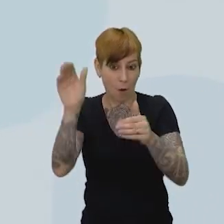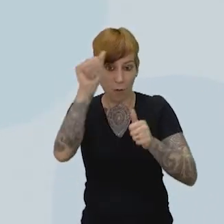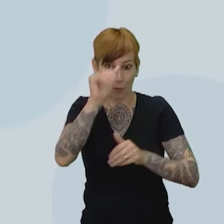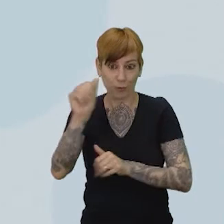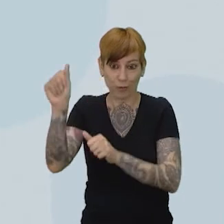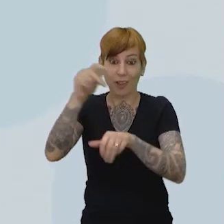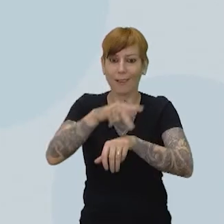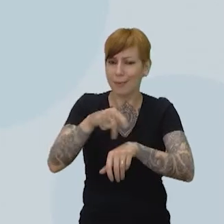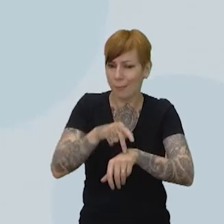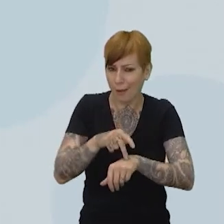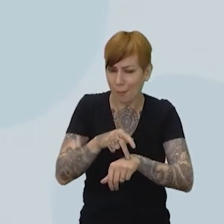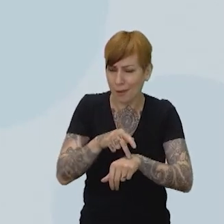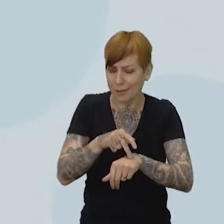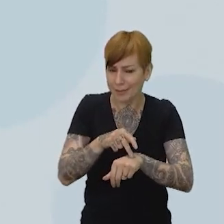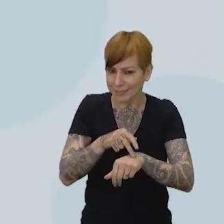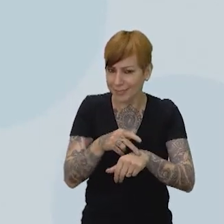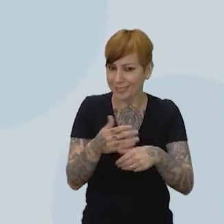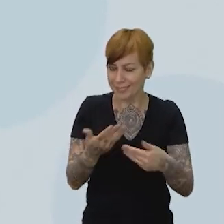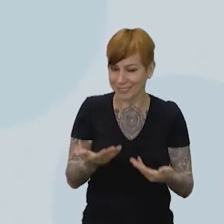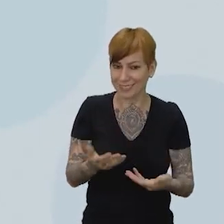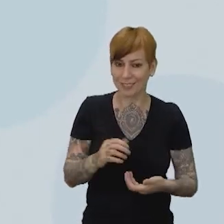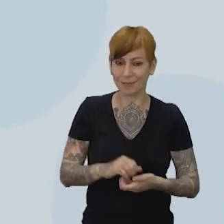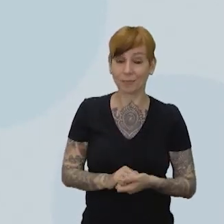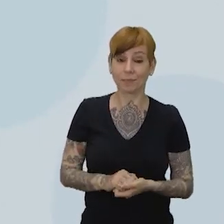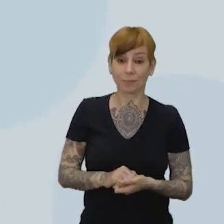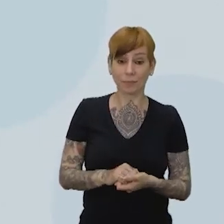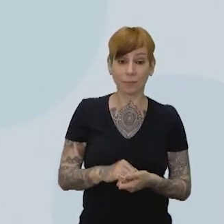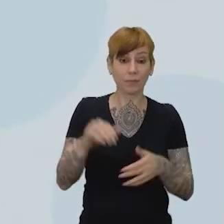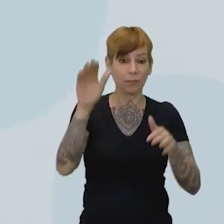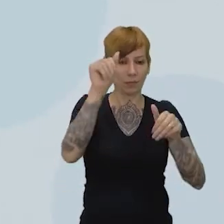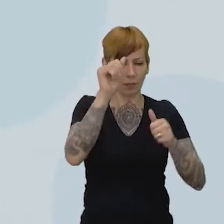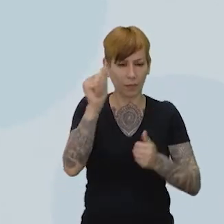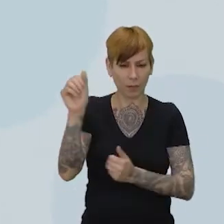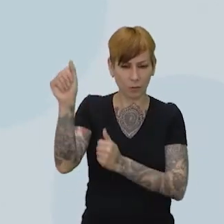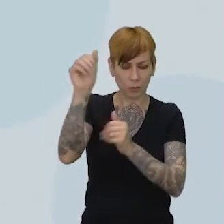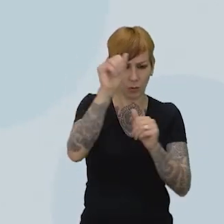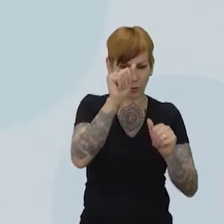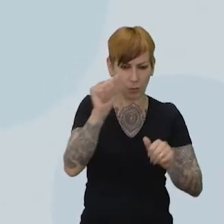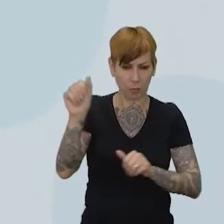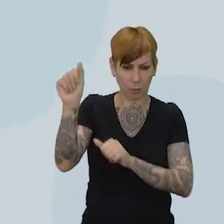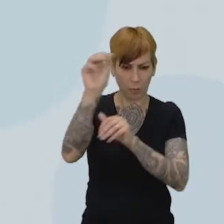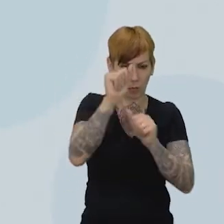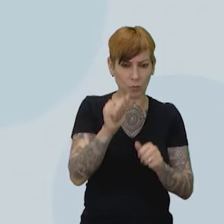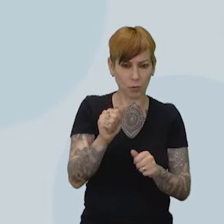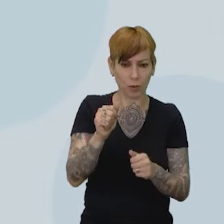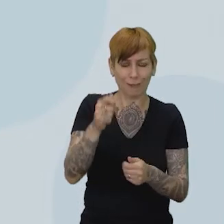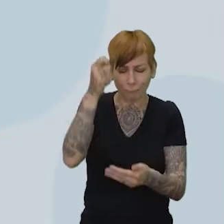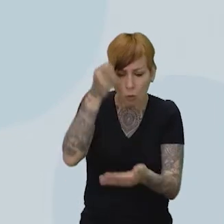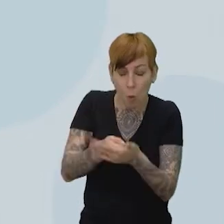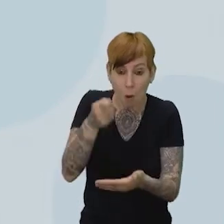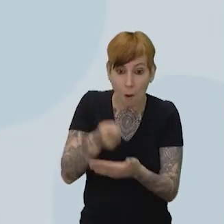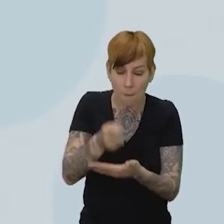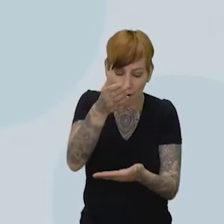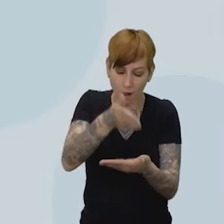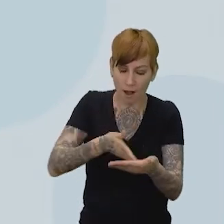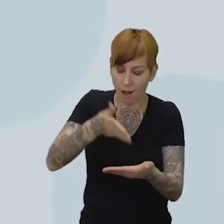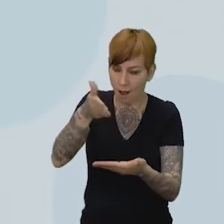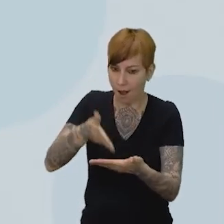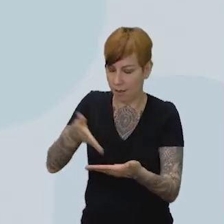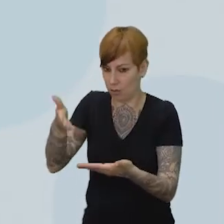grande, Mafezinha está vendo aqui comigo, que os espanhóis foram obrigados a dividir em capitanias